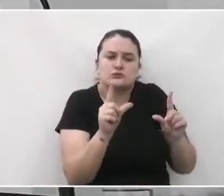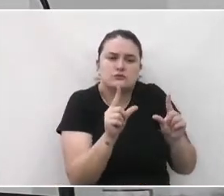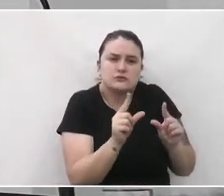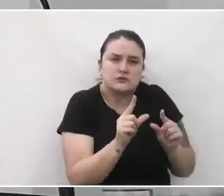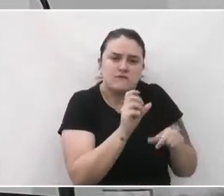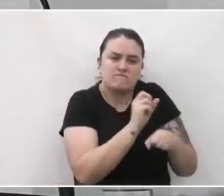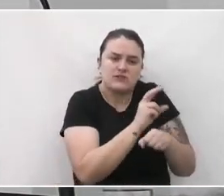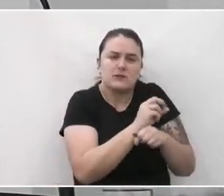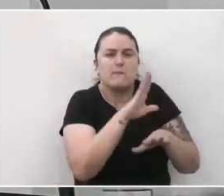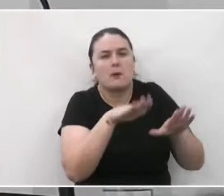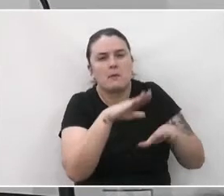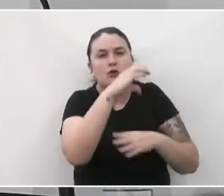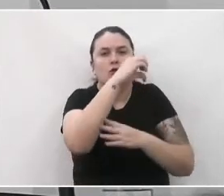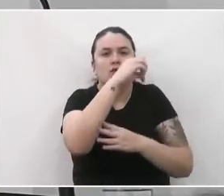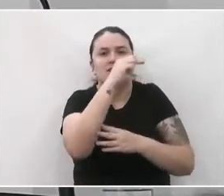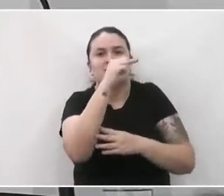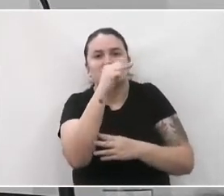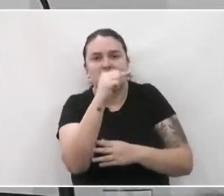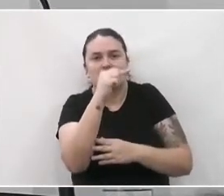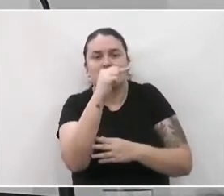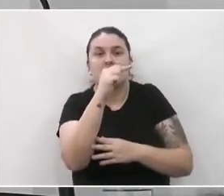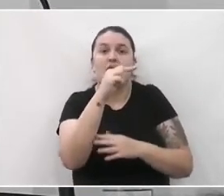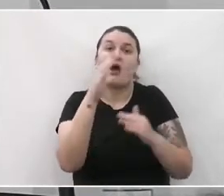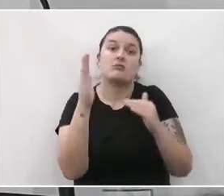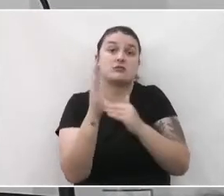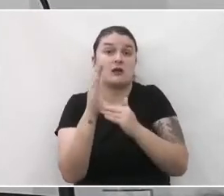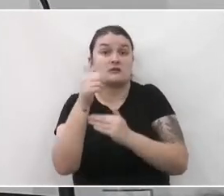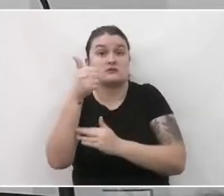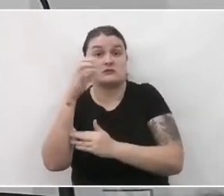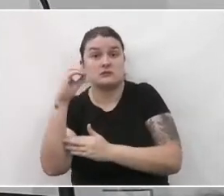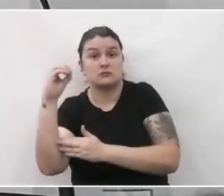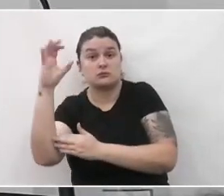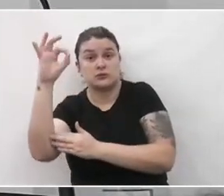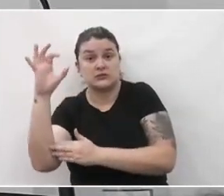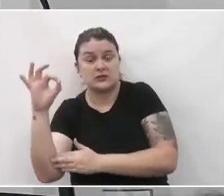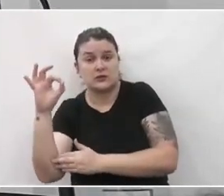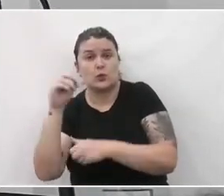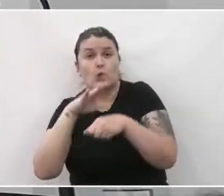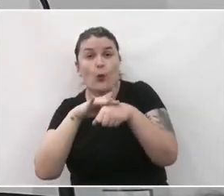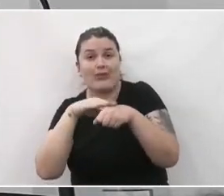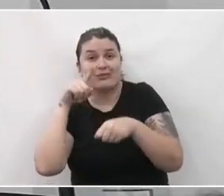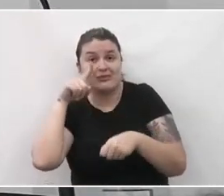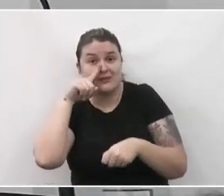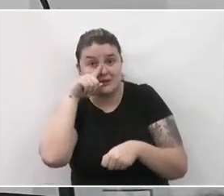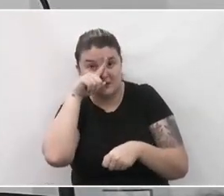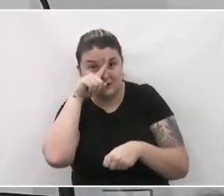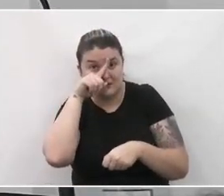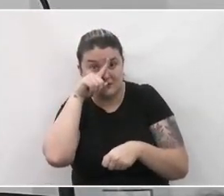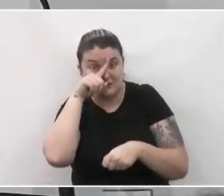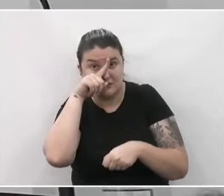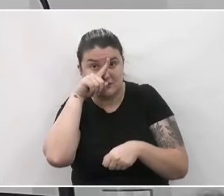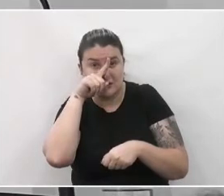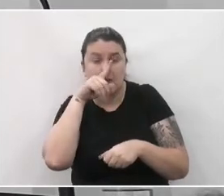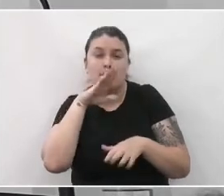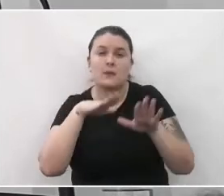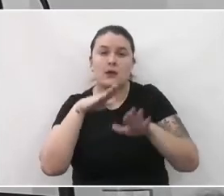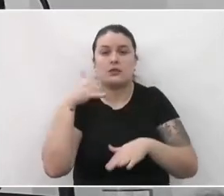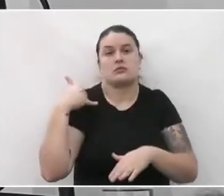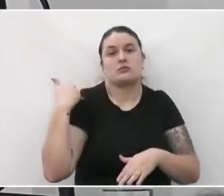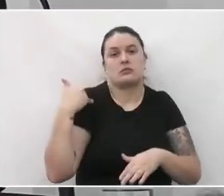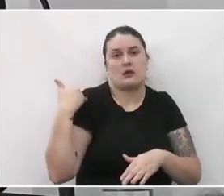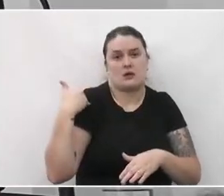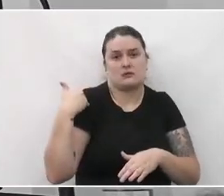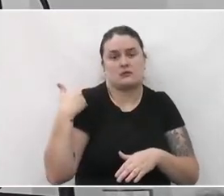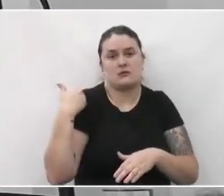de 97% a 100% da doença grave. Isso nas faixas etárias que